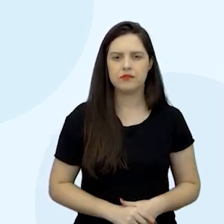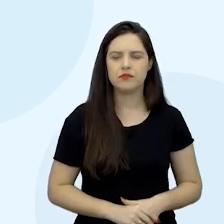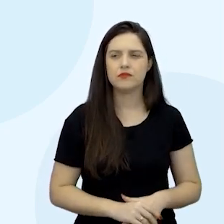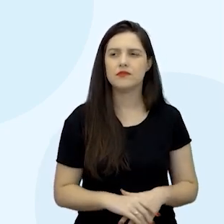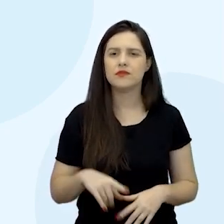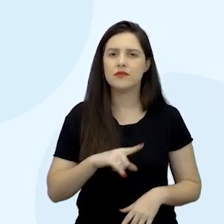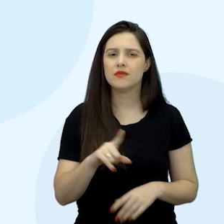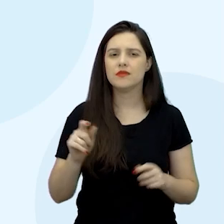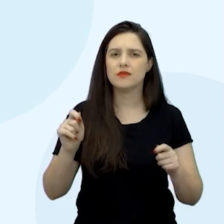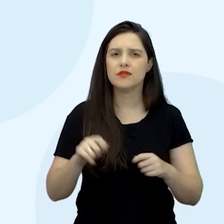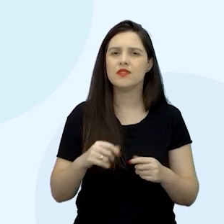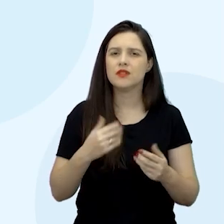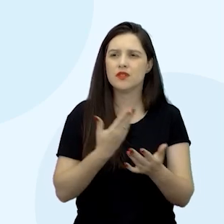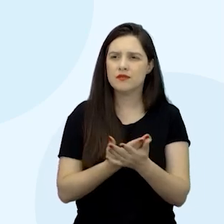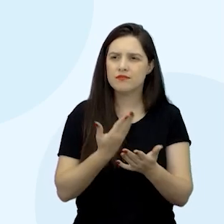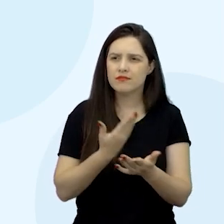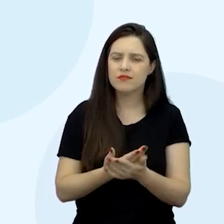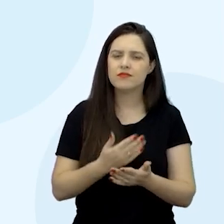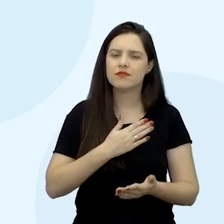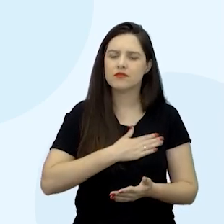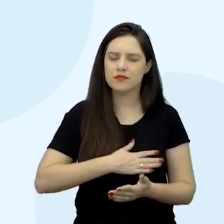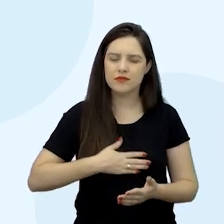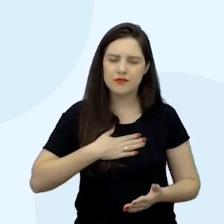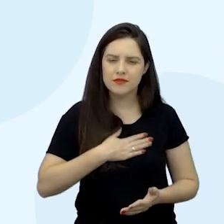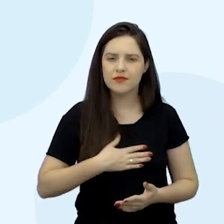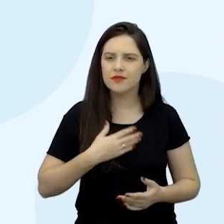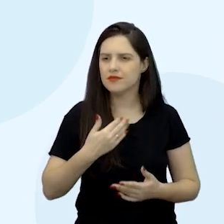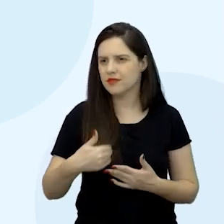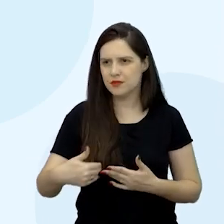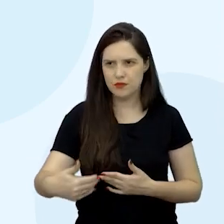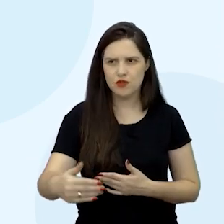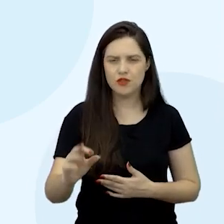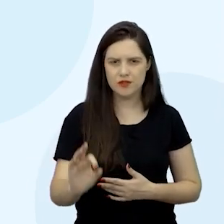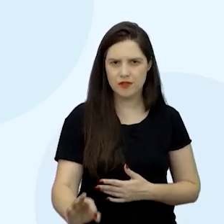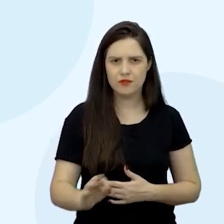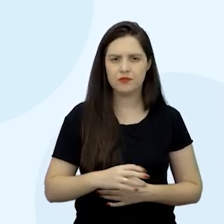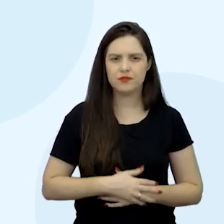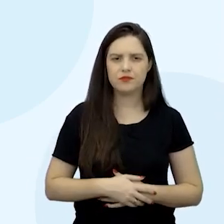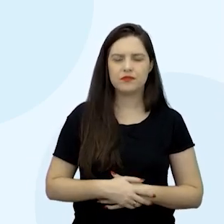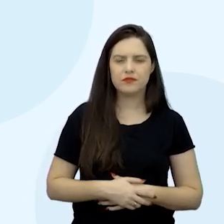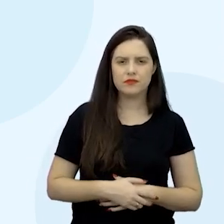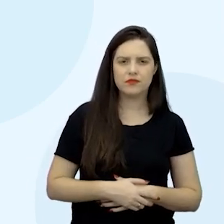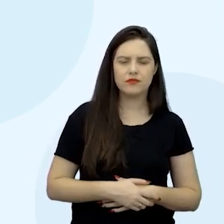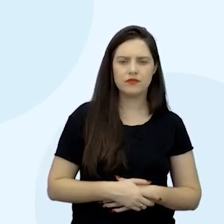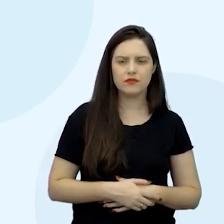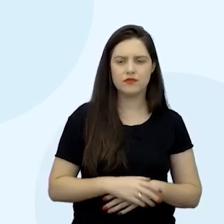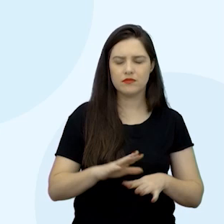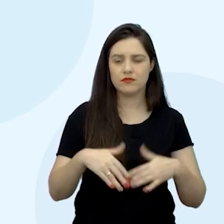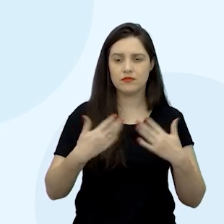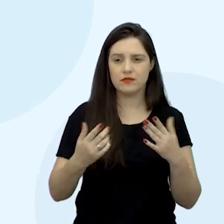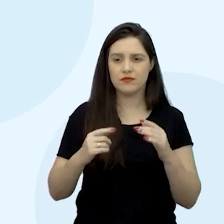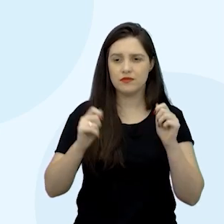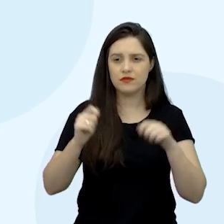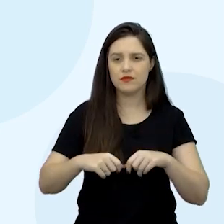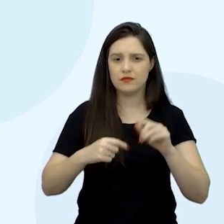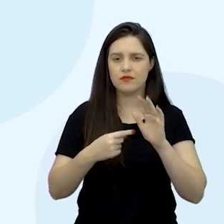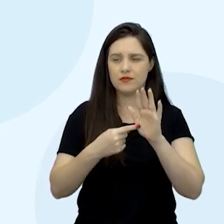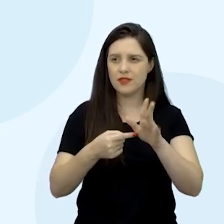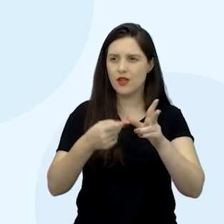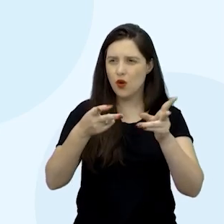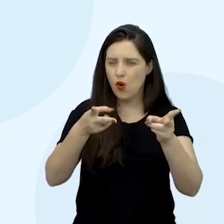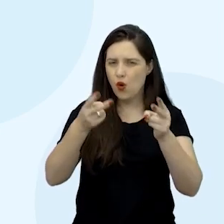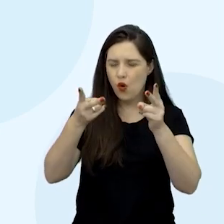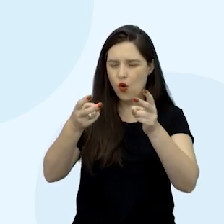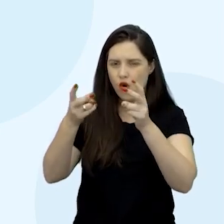ponho data da aula, revejo os conceitos e assim por diante, certo? Então, vocês vão estar observando